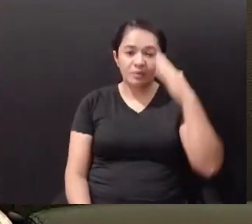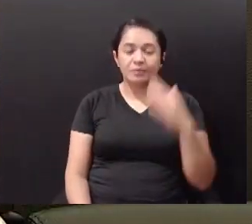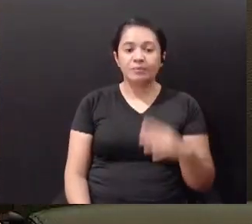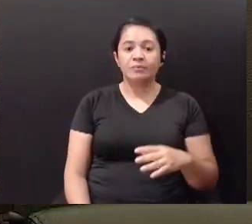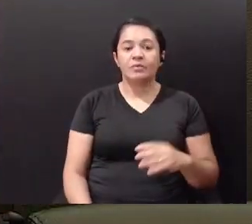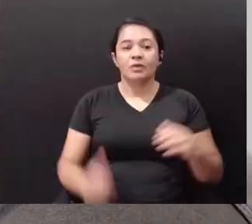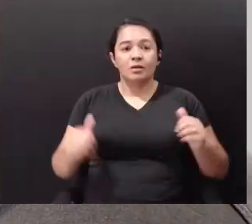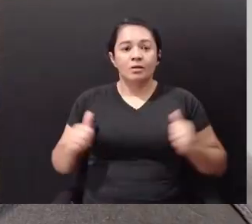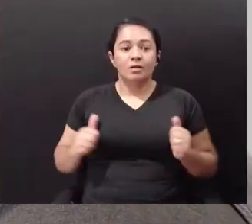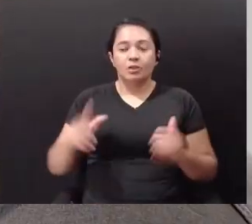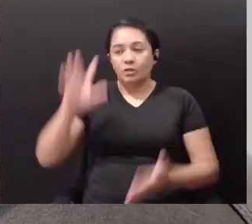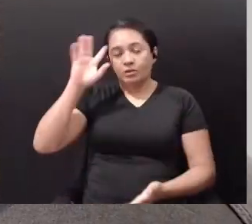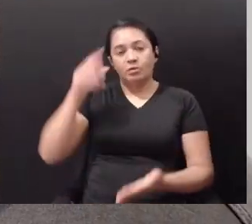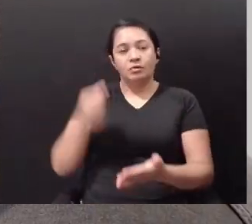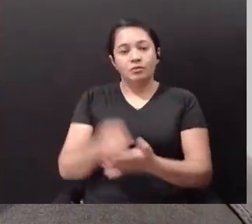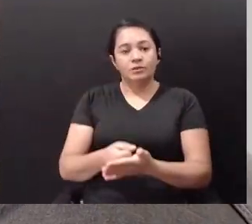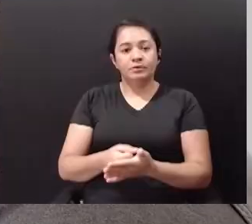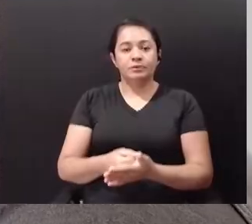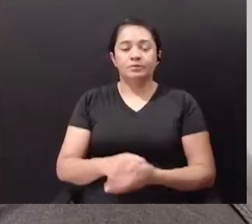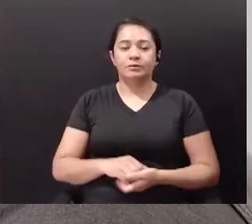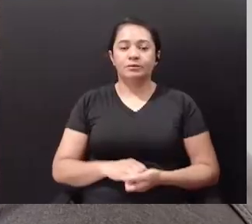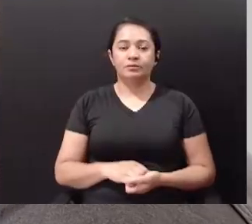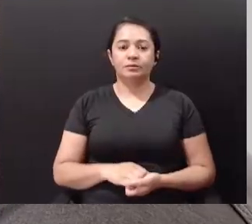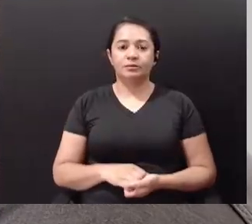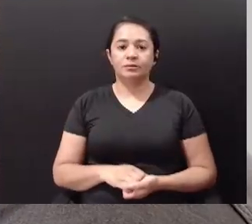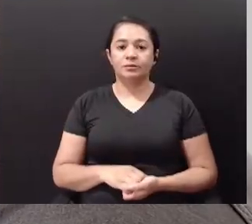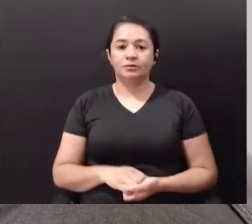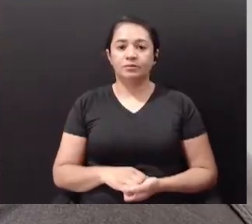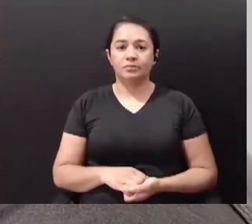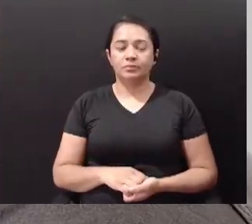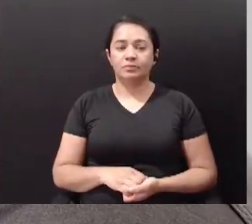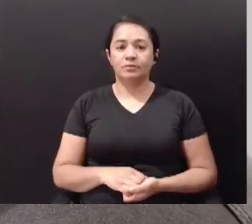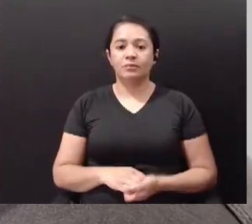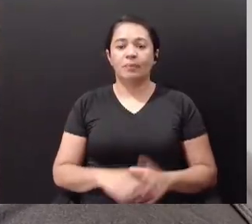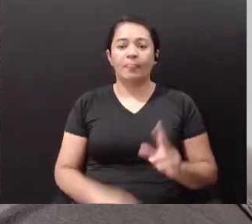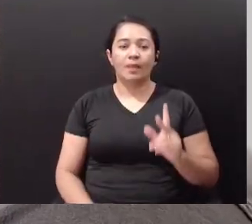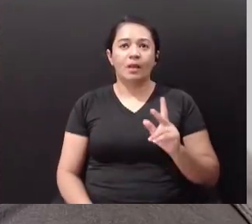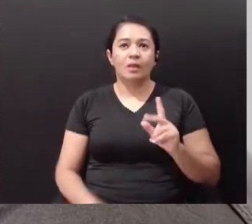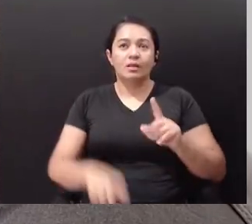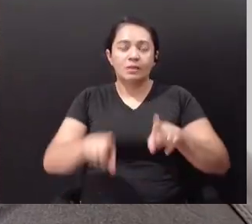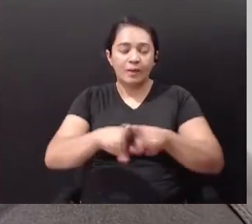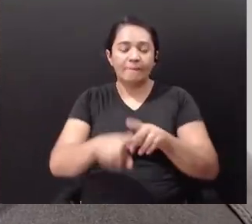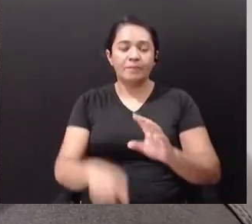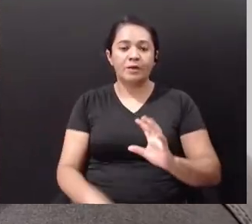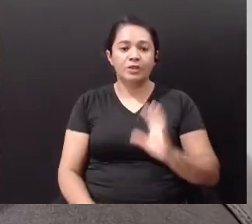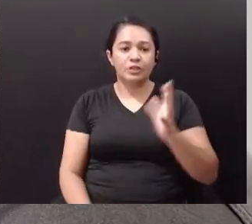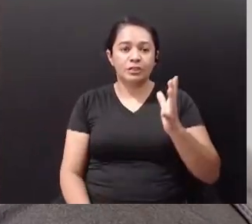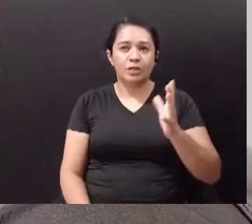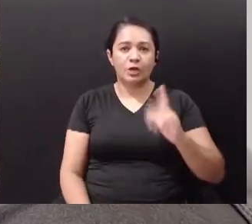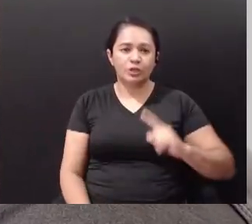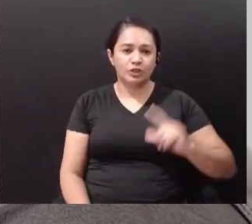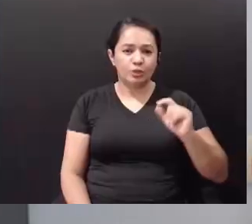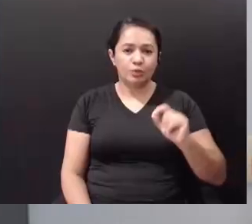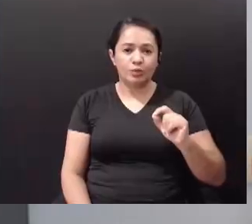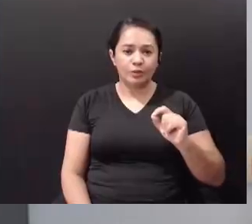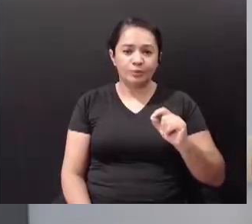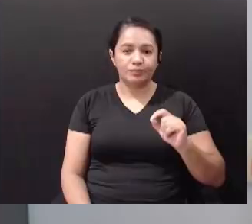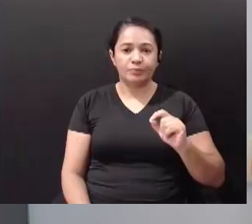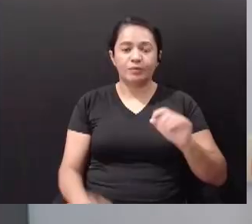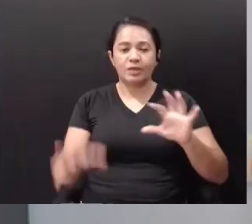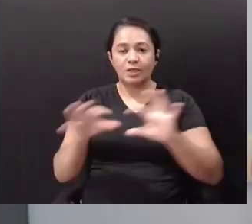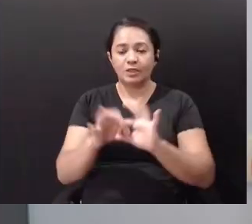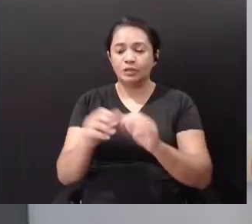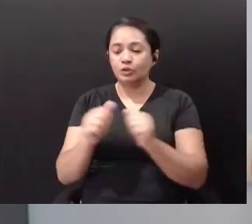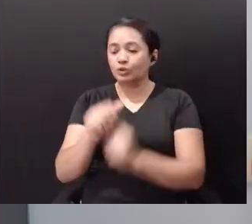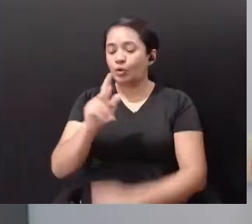a respeito. Provavelmente havia também a questão das subvenções ligadas à questão dos professores para